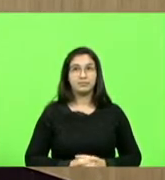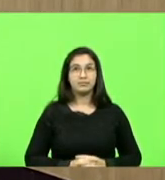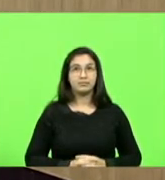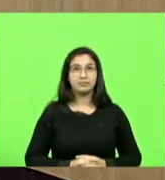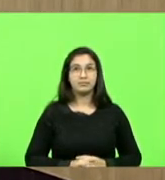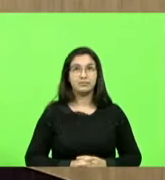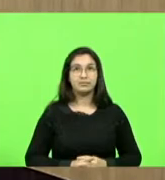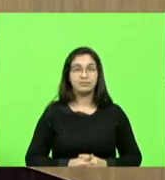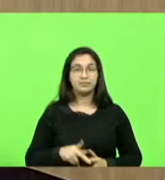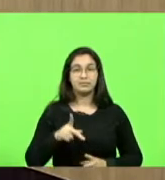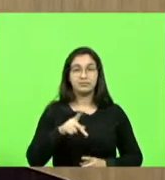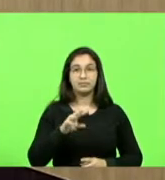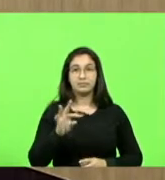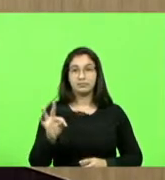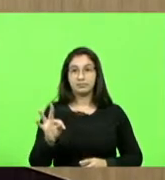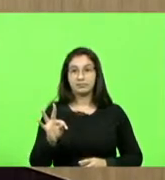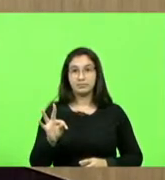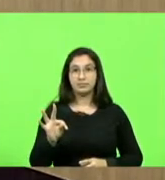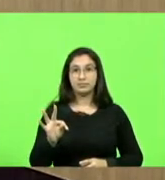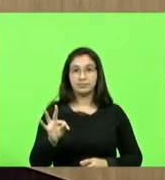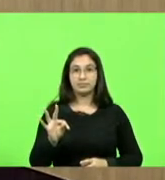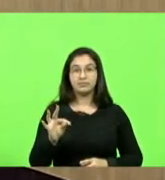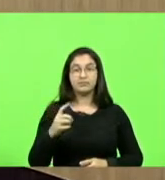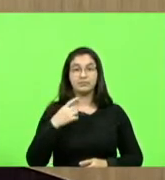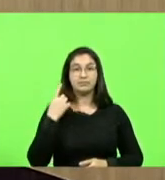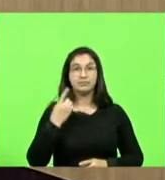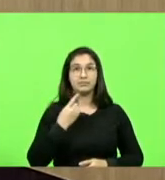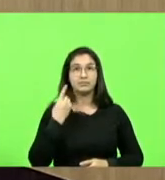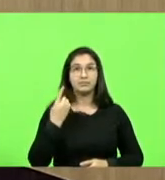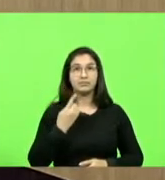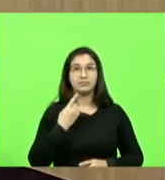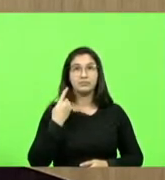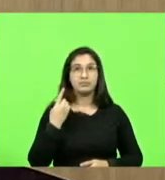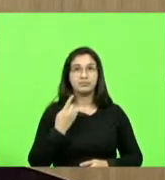Partido dos Trabalhadores, deputado